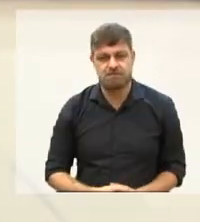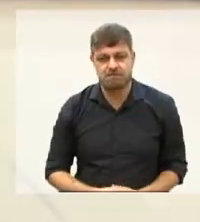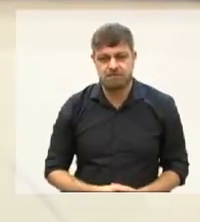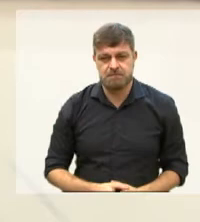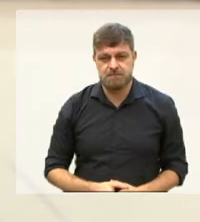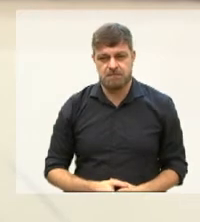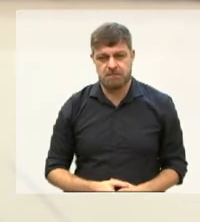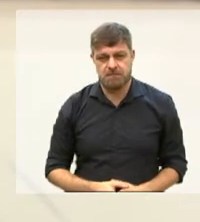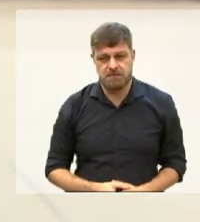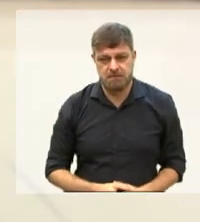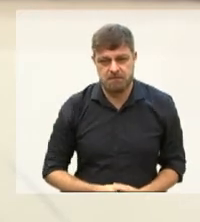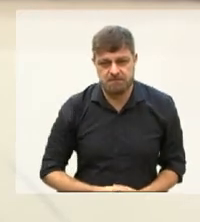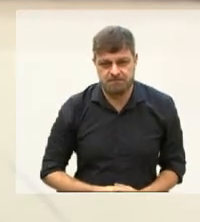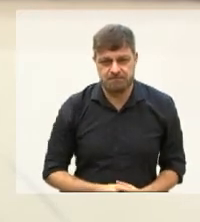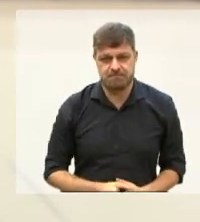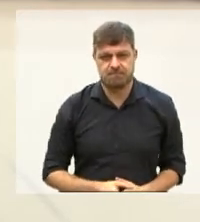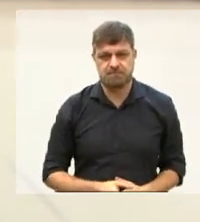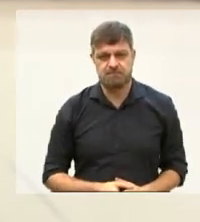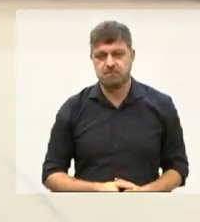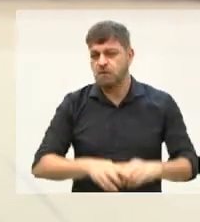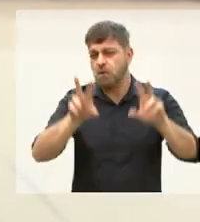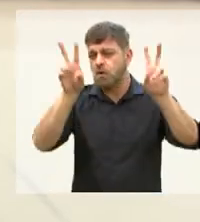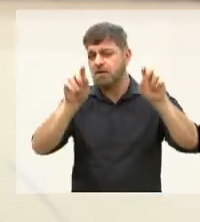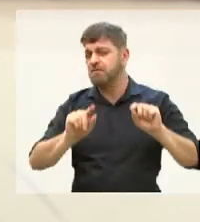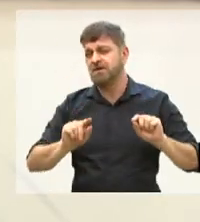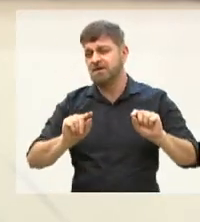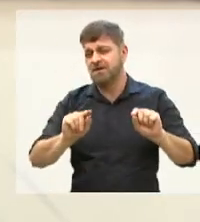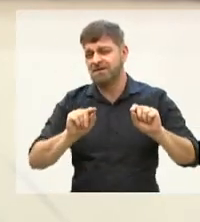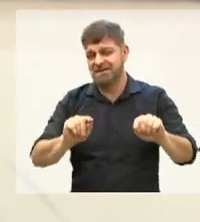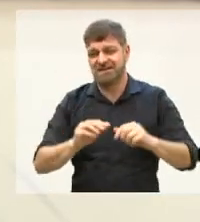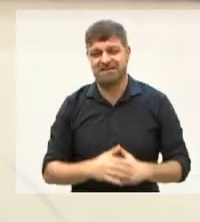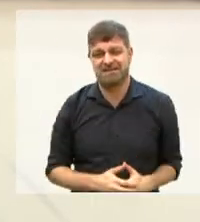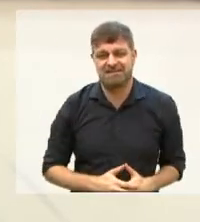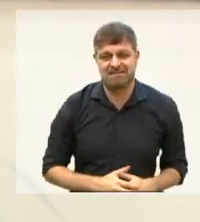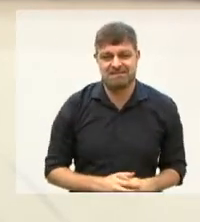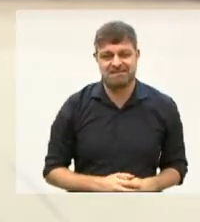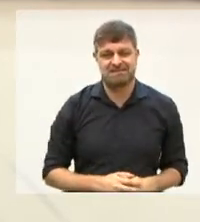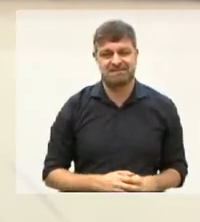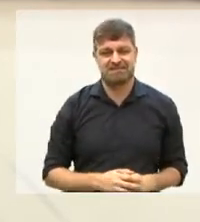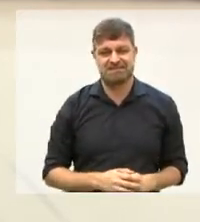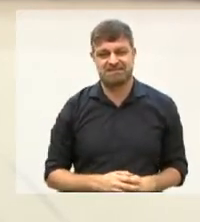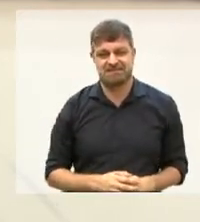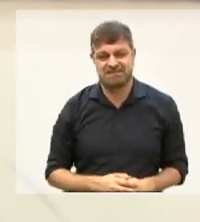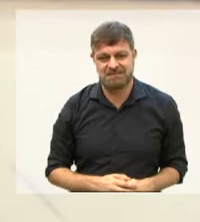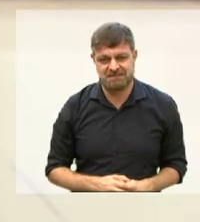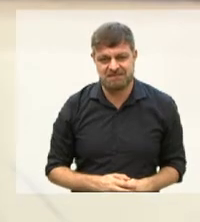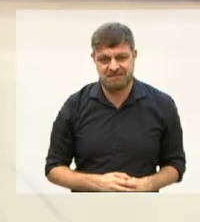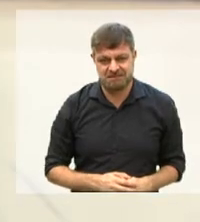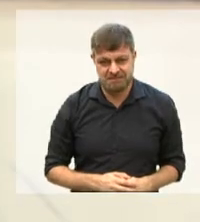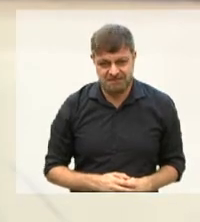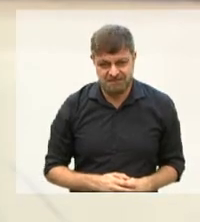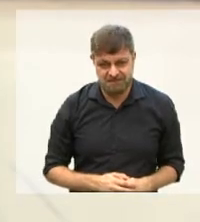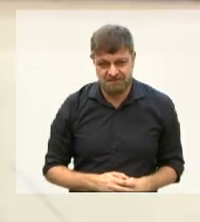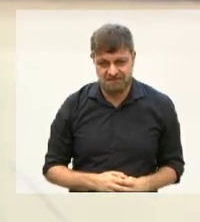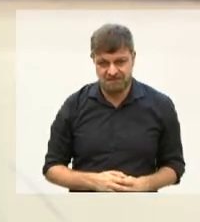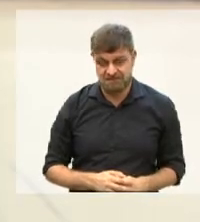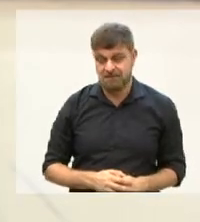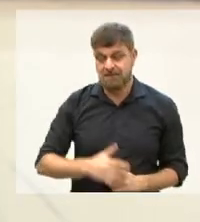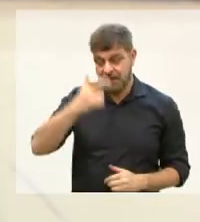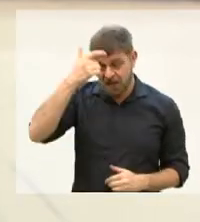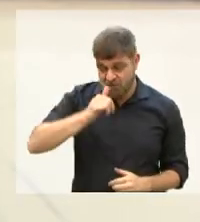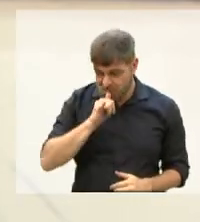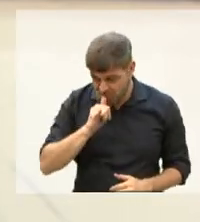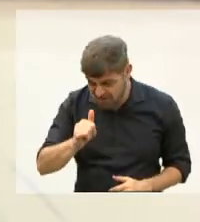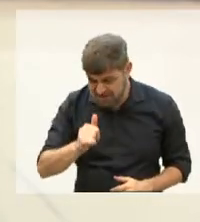Mas a questão é a seguinte, o foco, como eu já disse,